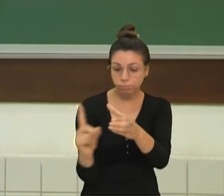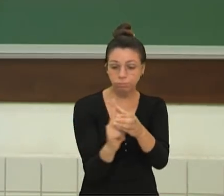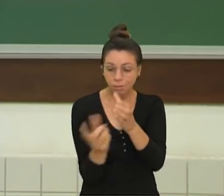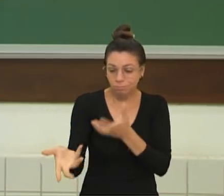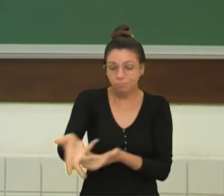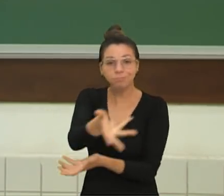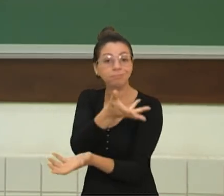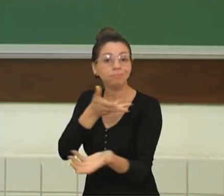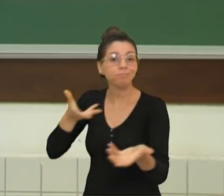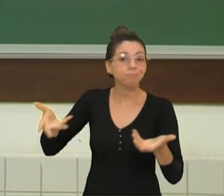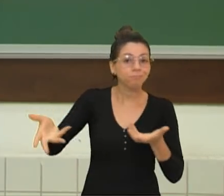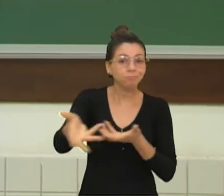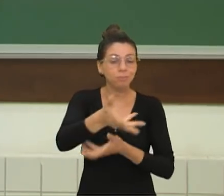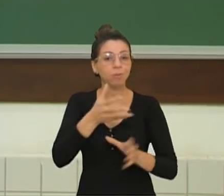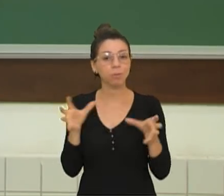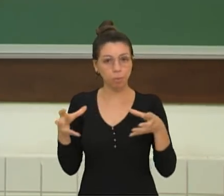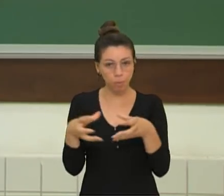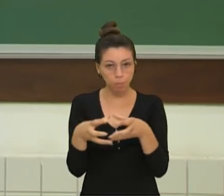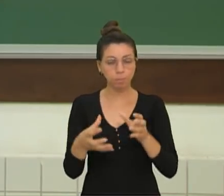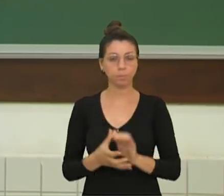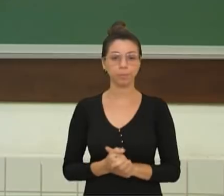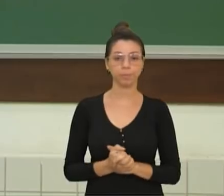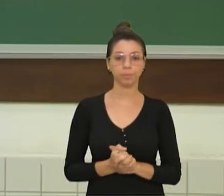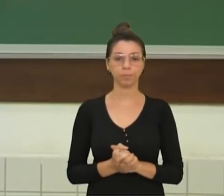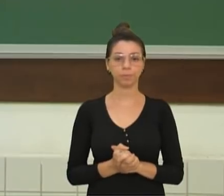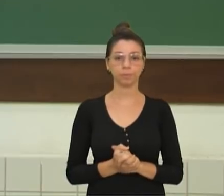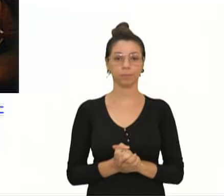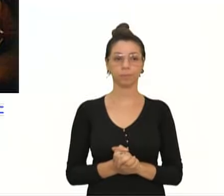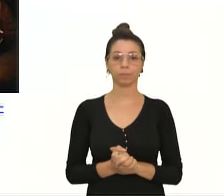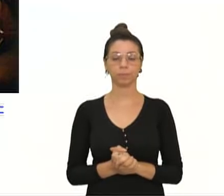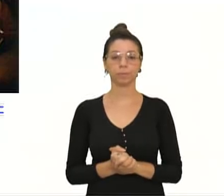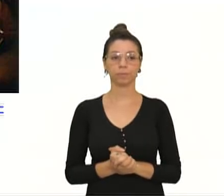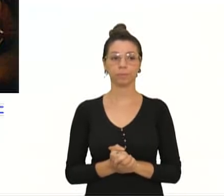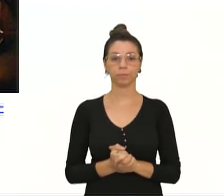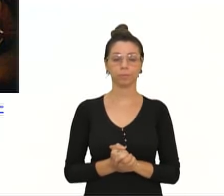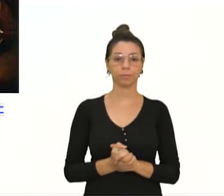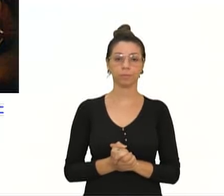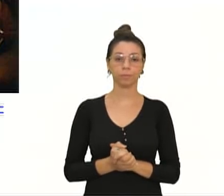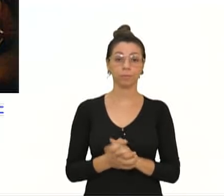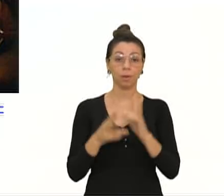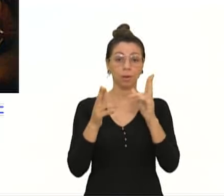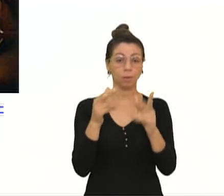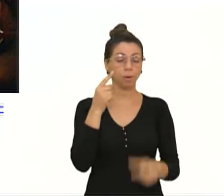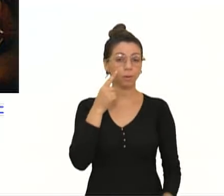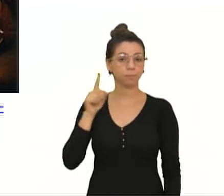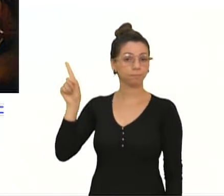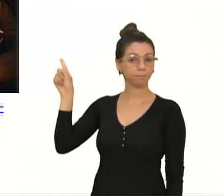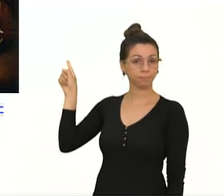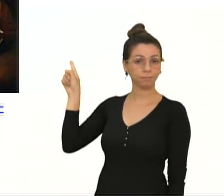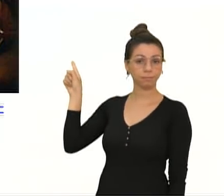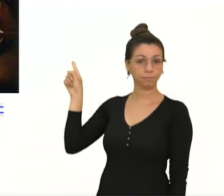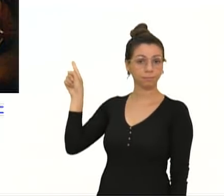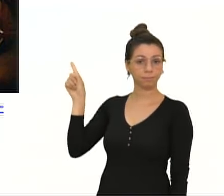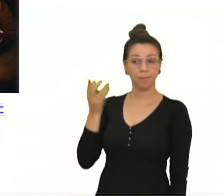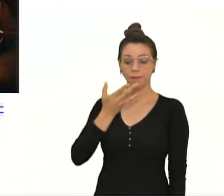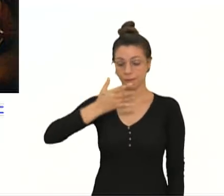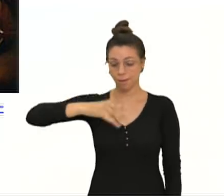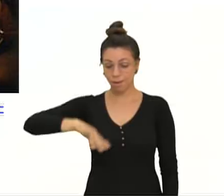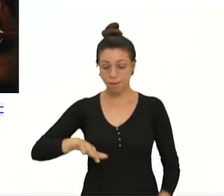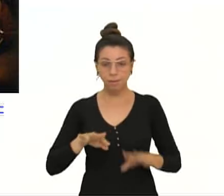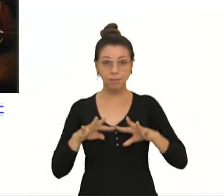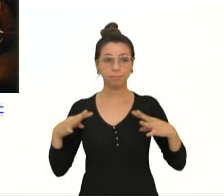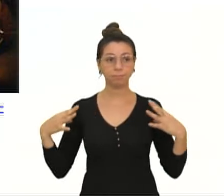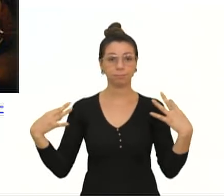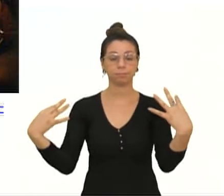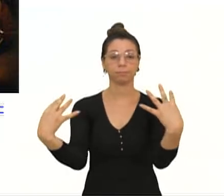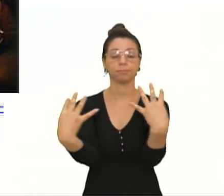o outro em conjunto. Tá? Como aqui, né, nós temos crianças reunidas numa única coisa, dentro de